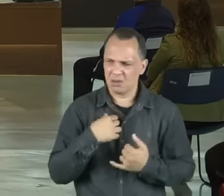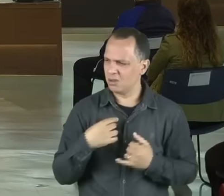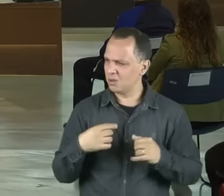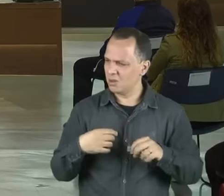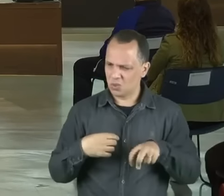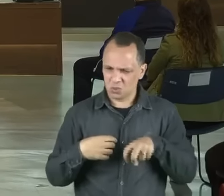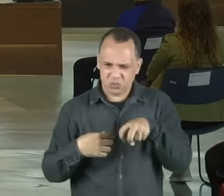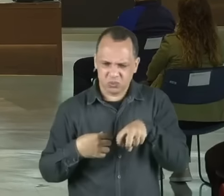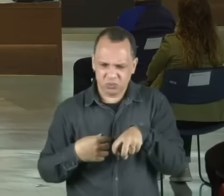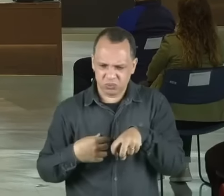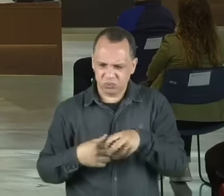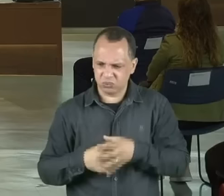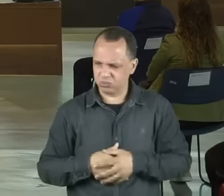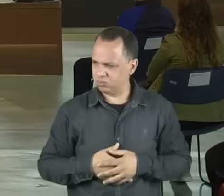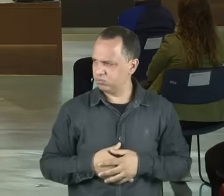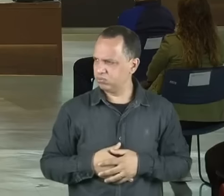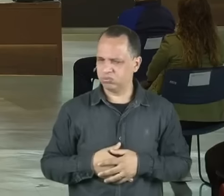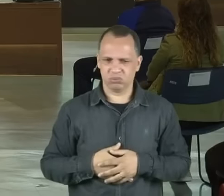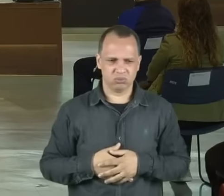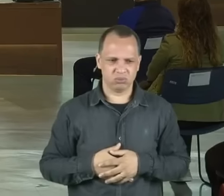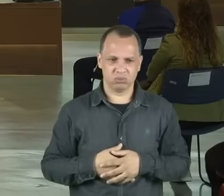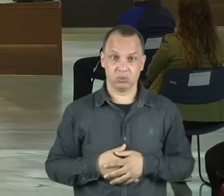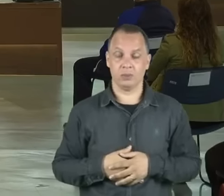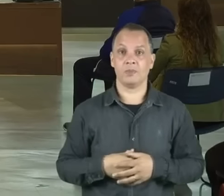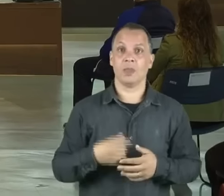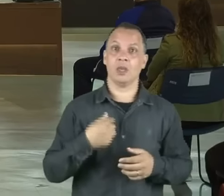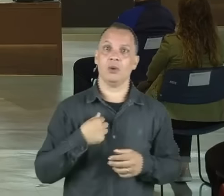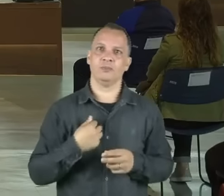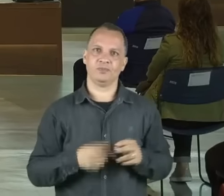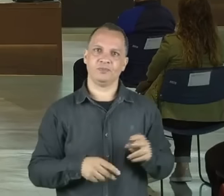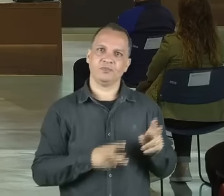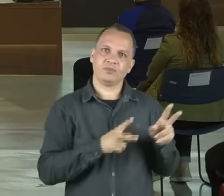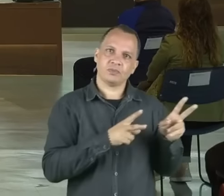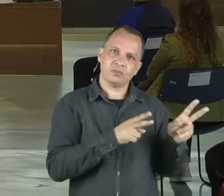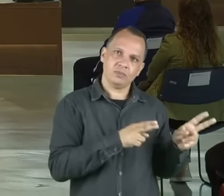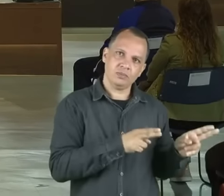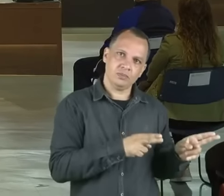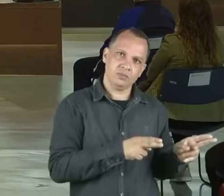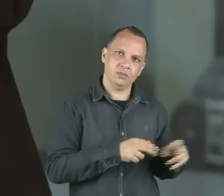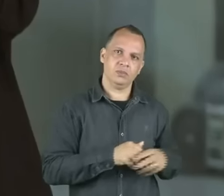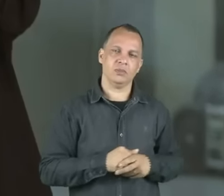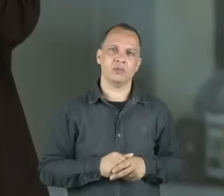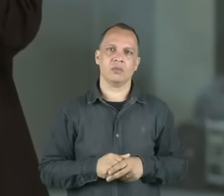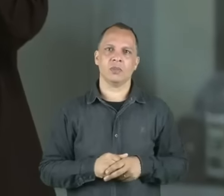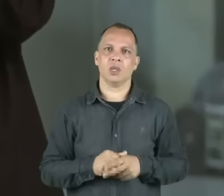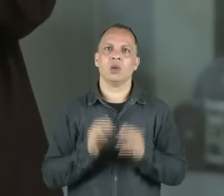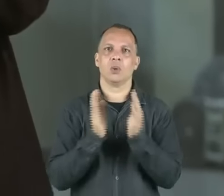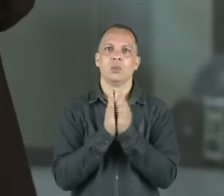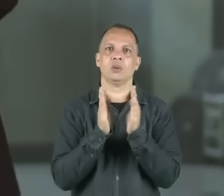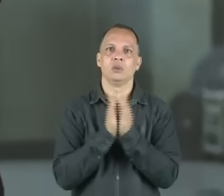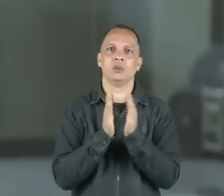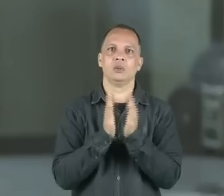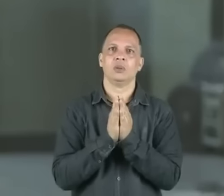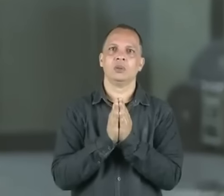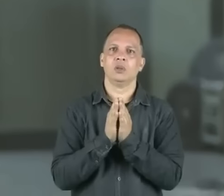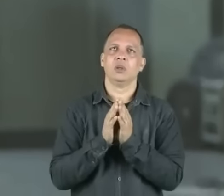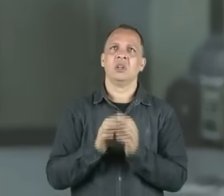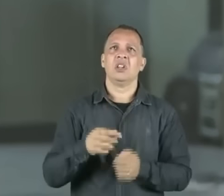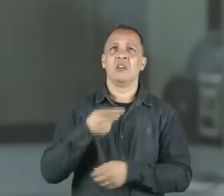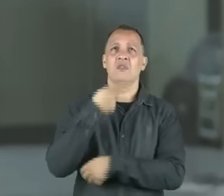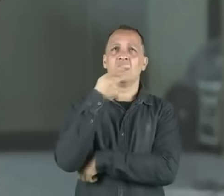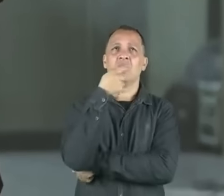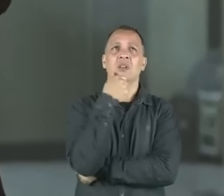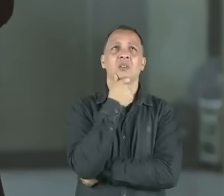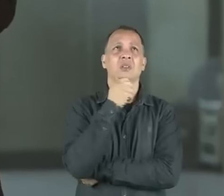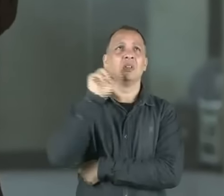que de vez em quando eu vou deitar e aí eu começo a orar dizendo Deus e se você não existe em e eu